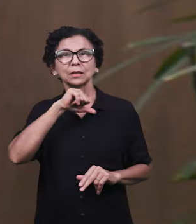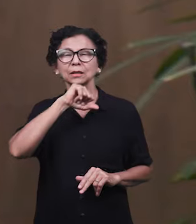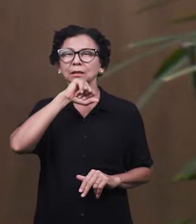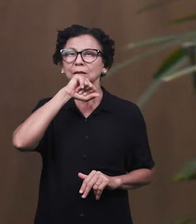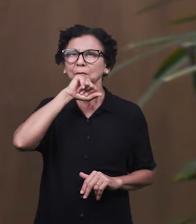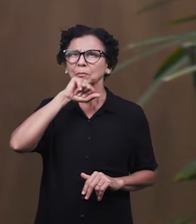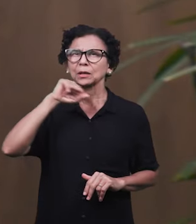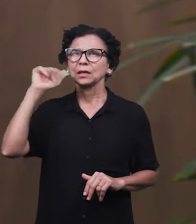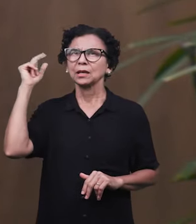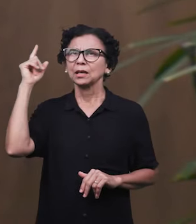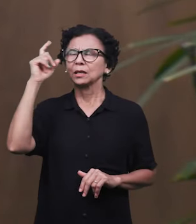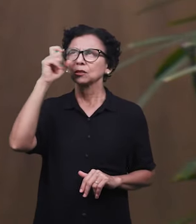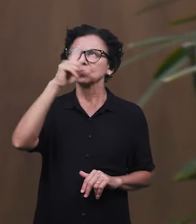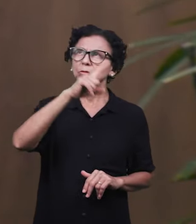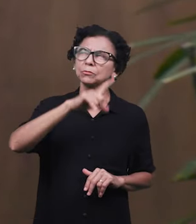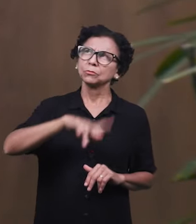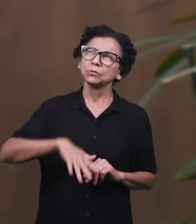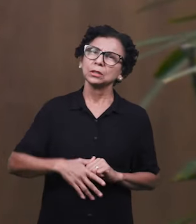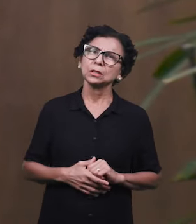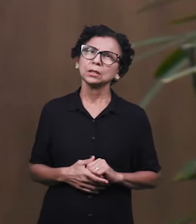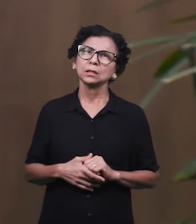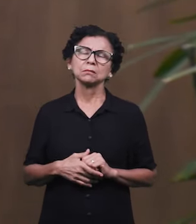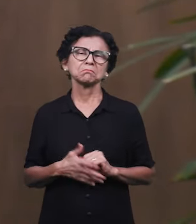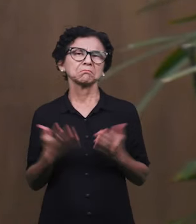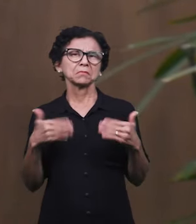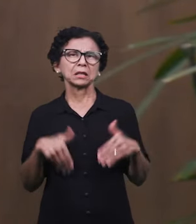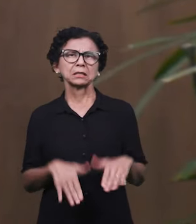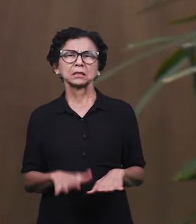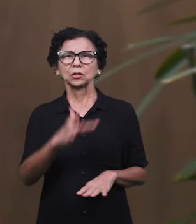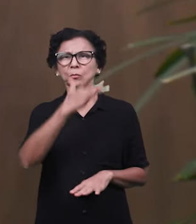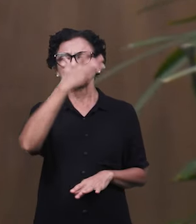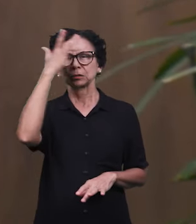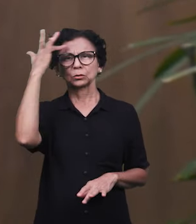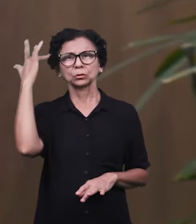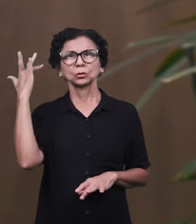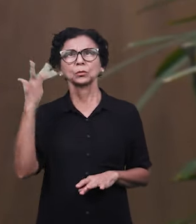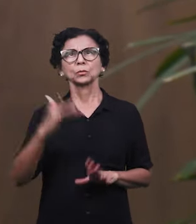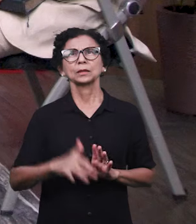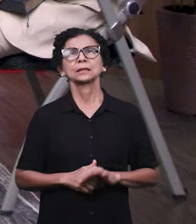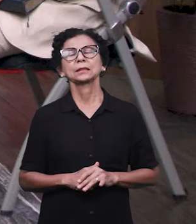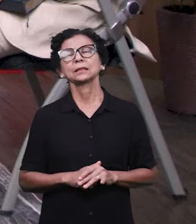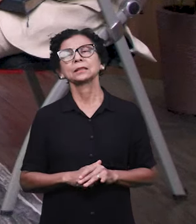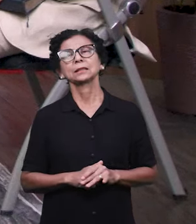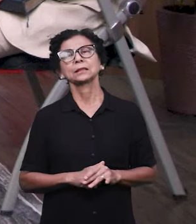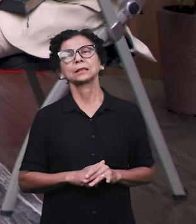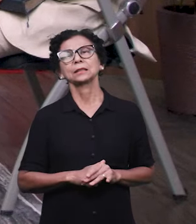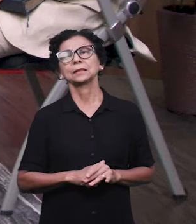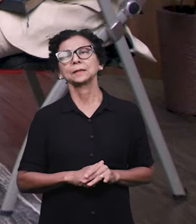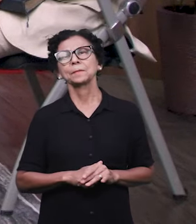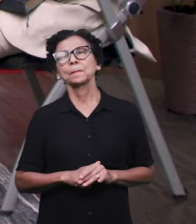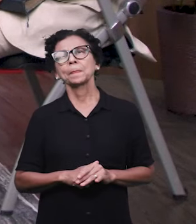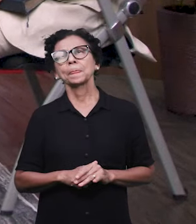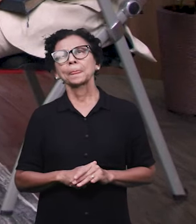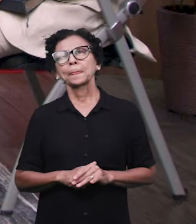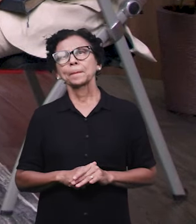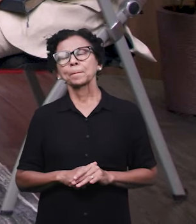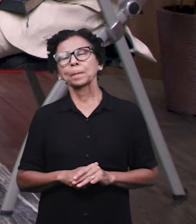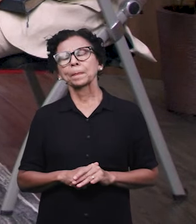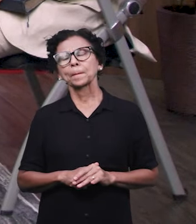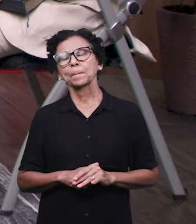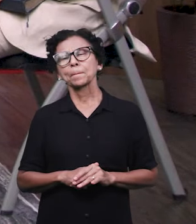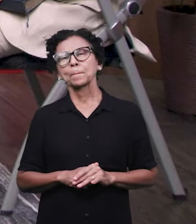rara. Quase que 100% das vezes, a origem é completamente materna. Então, ela fez um estudo